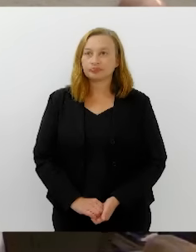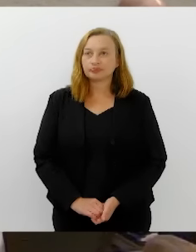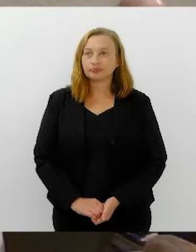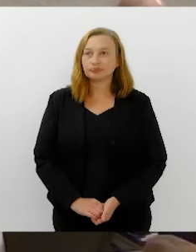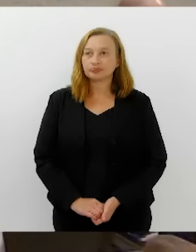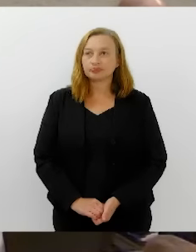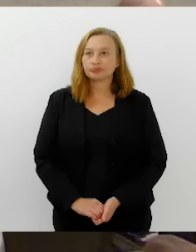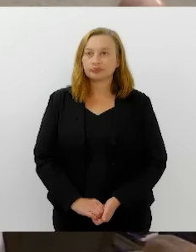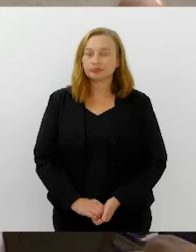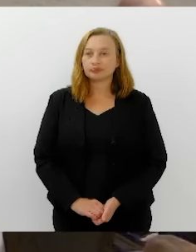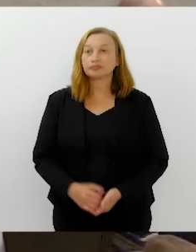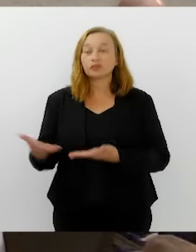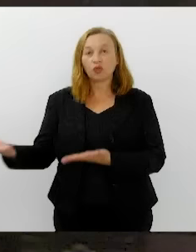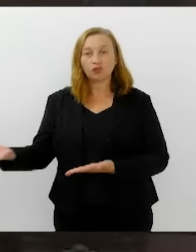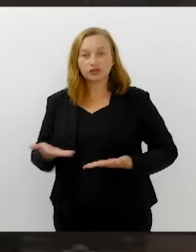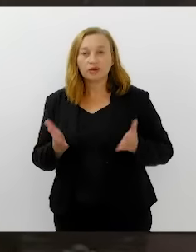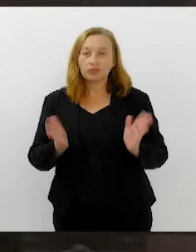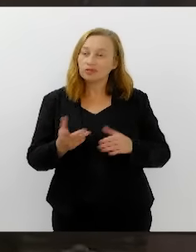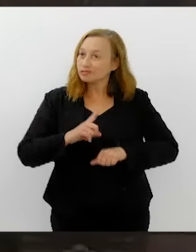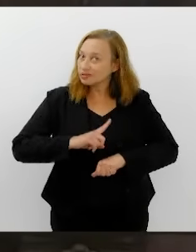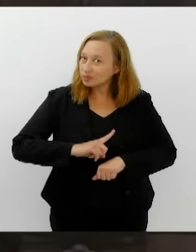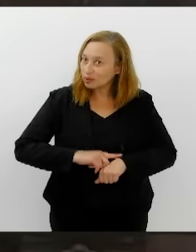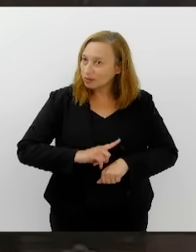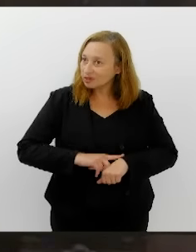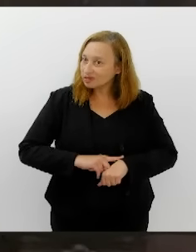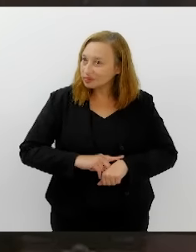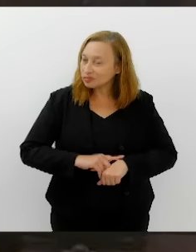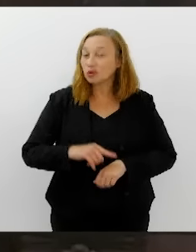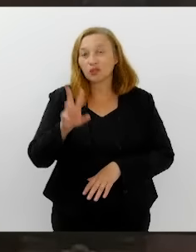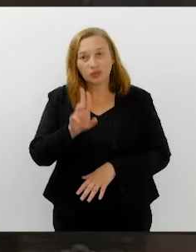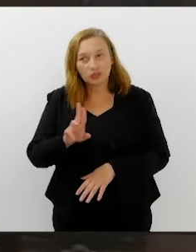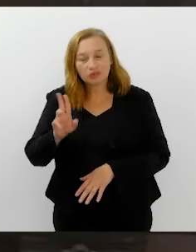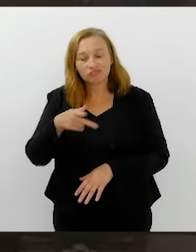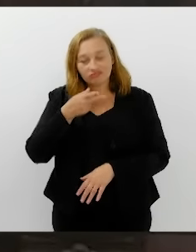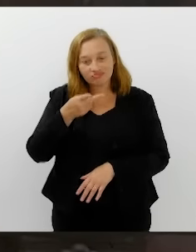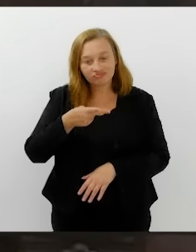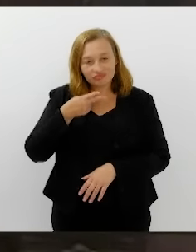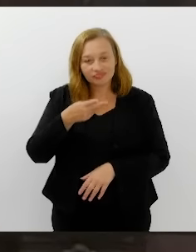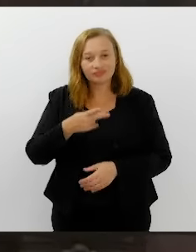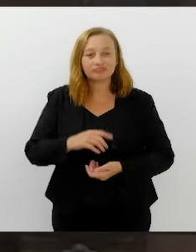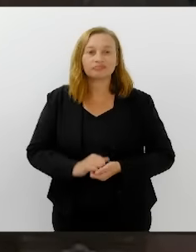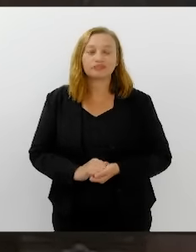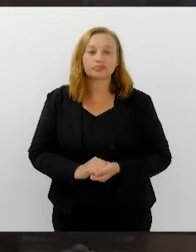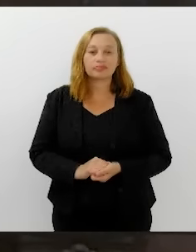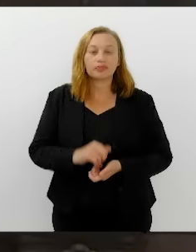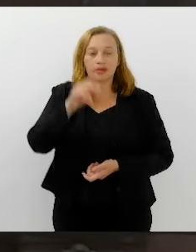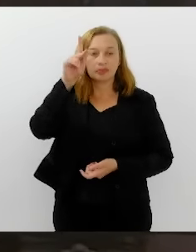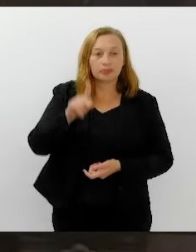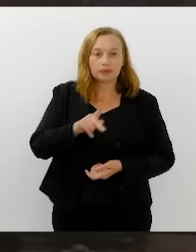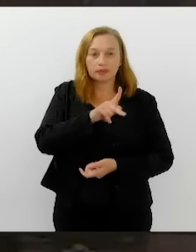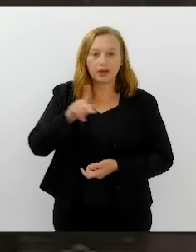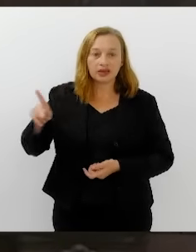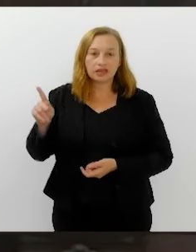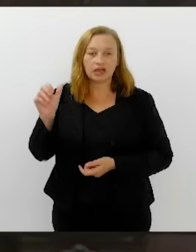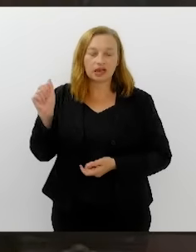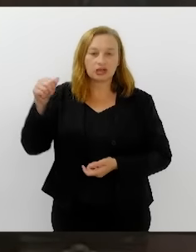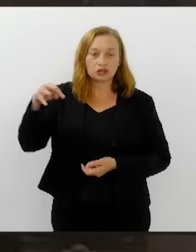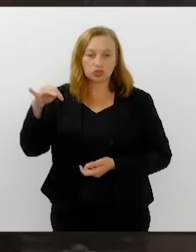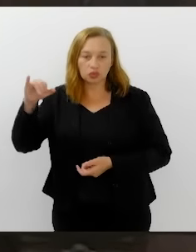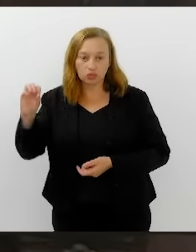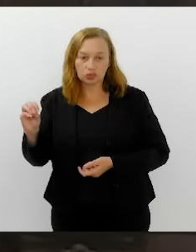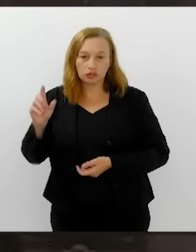Quero convidar agora, nesse momento, a fazer uso da palavra o Padre Antônio Guerra de Oliveira